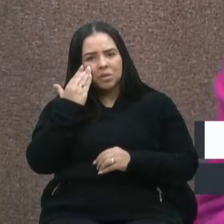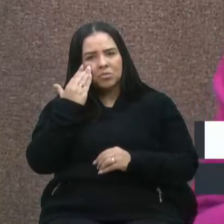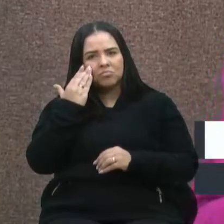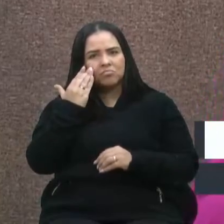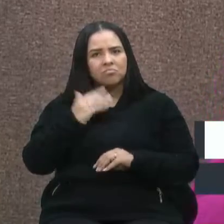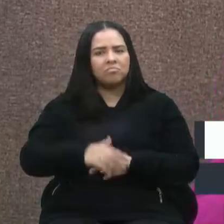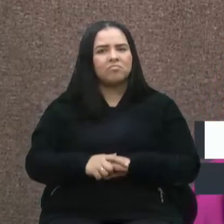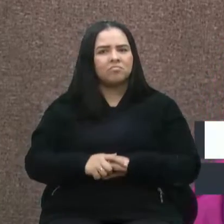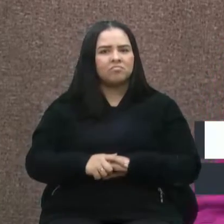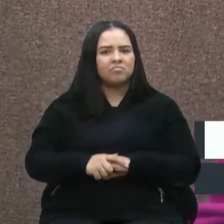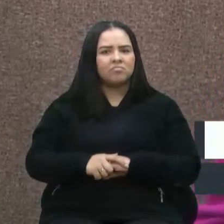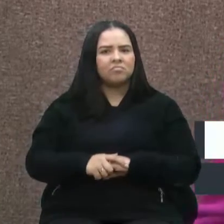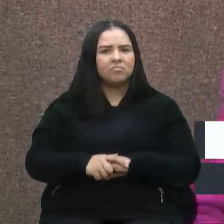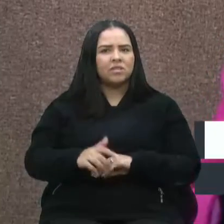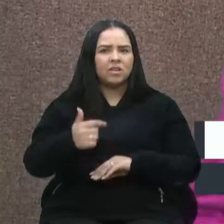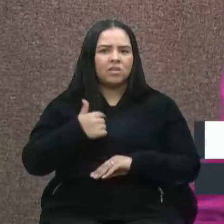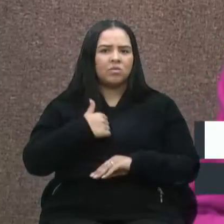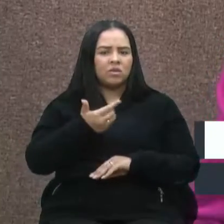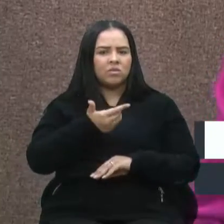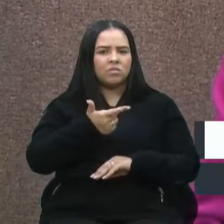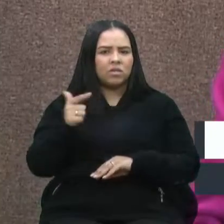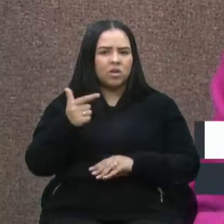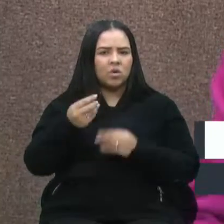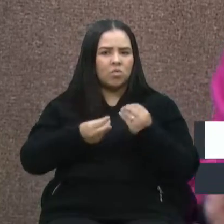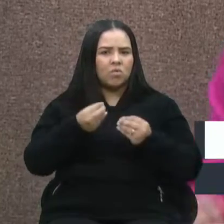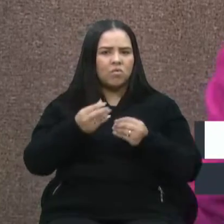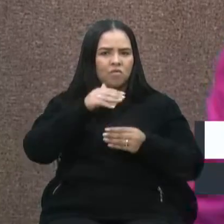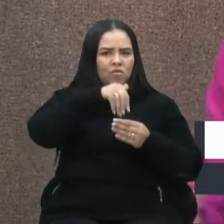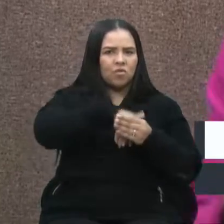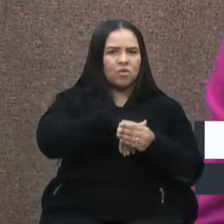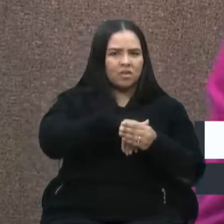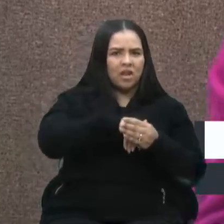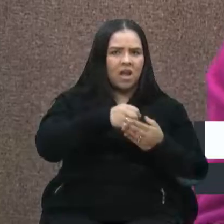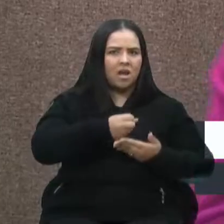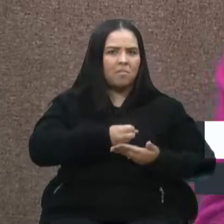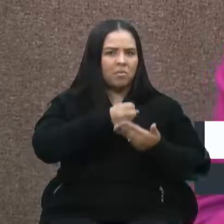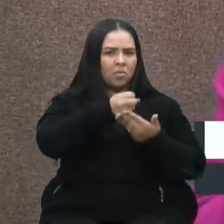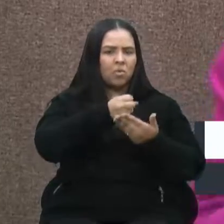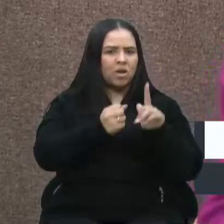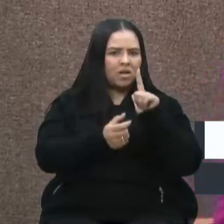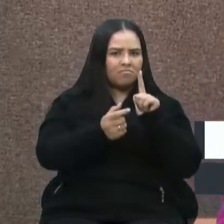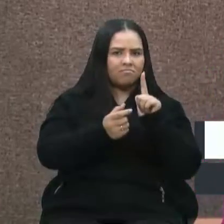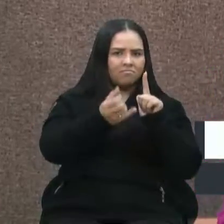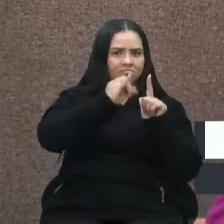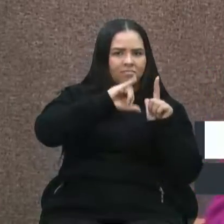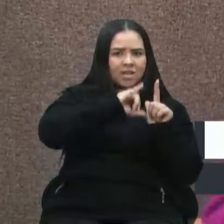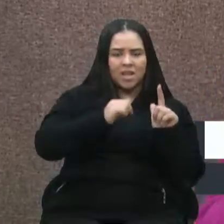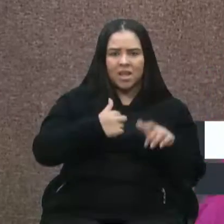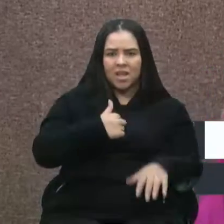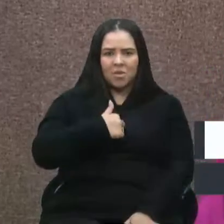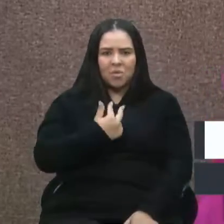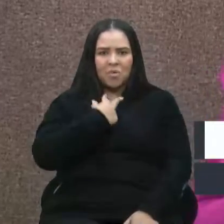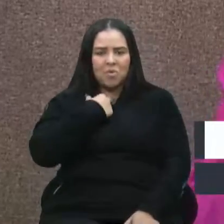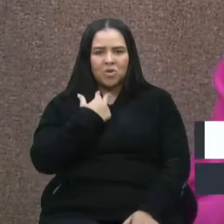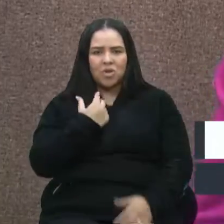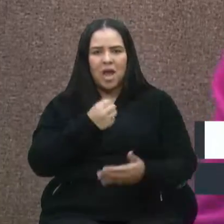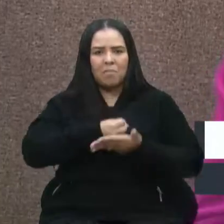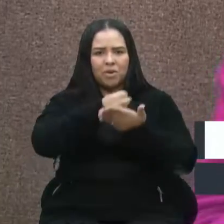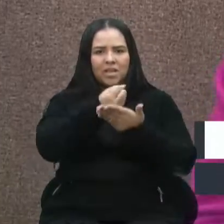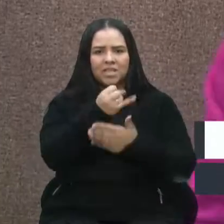e eu não tenho como botar uma Moção de apoio e diz Moção de apoio a castração química porque eu não posso apoiar algo que eu desconheço